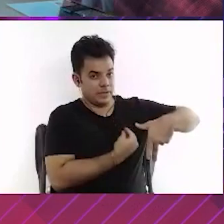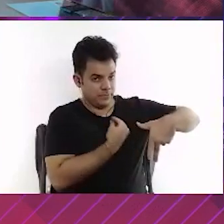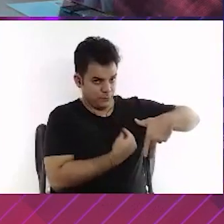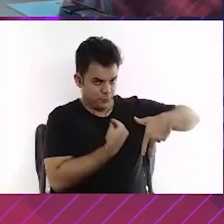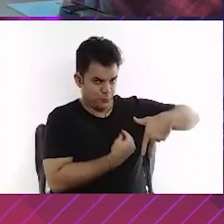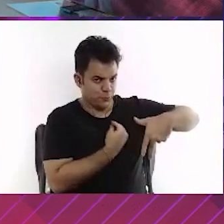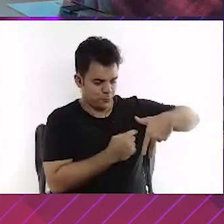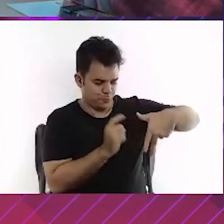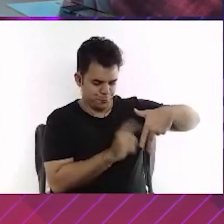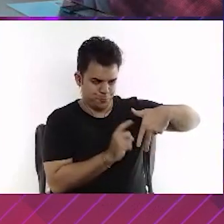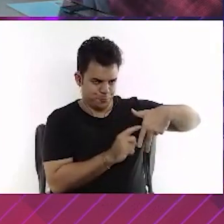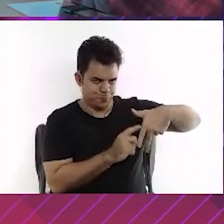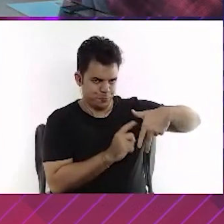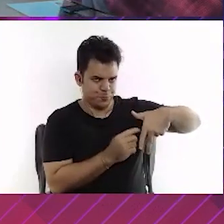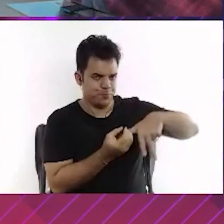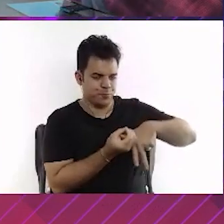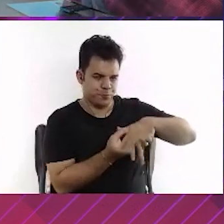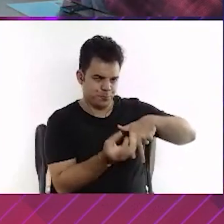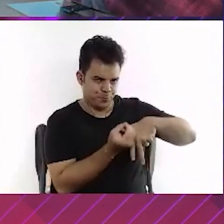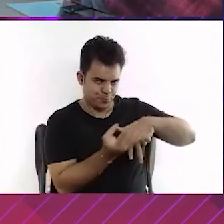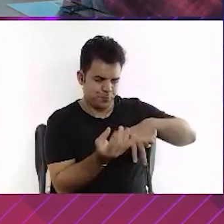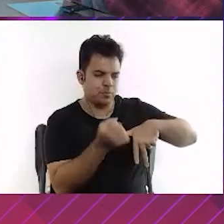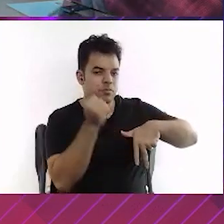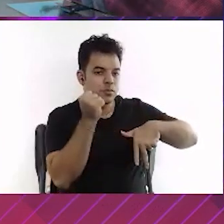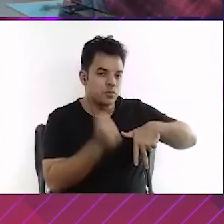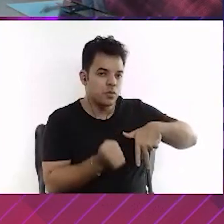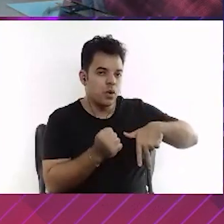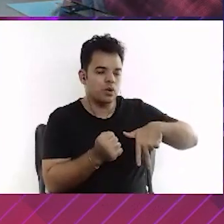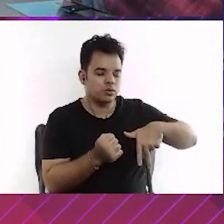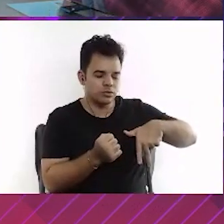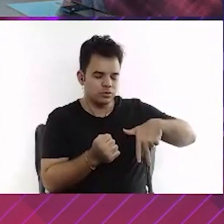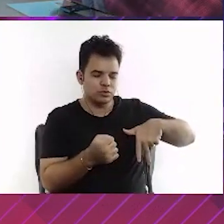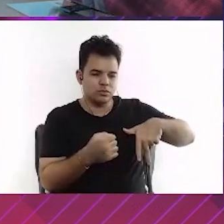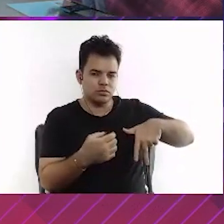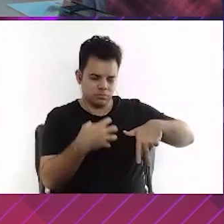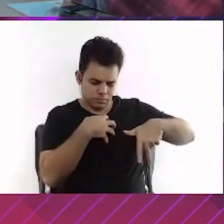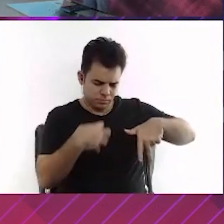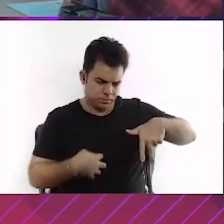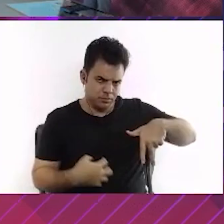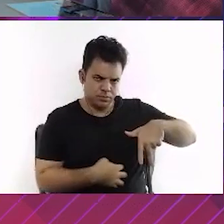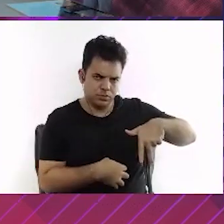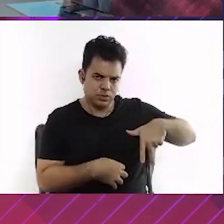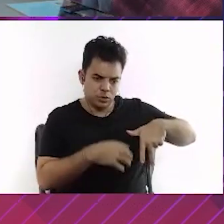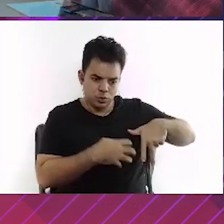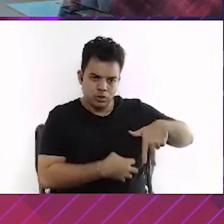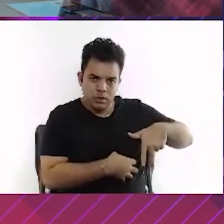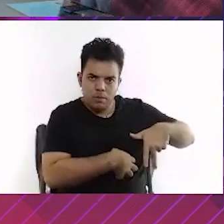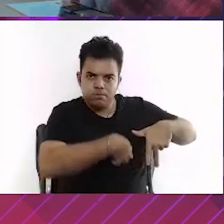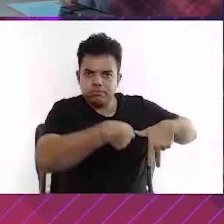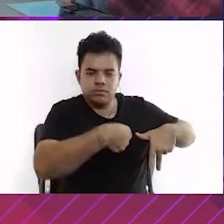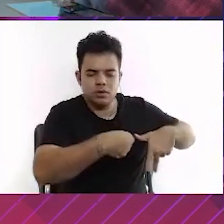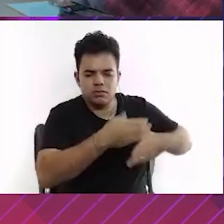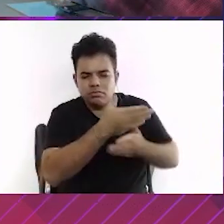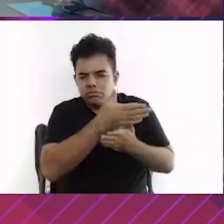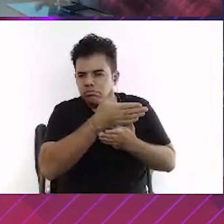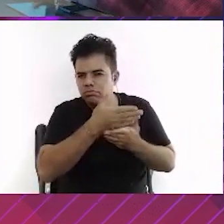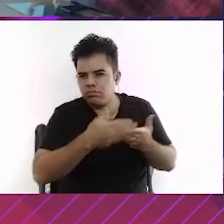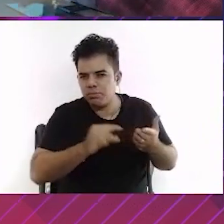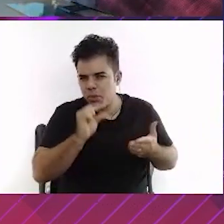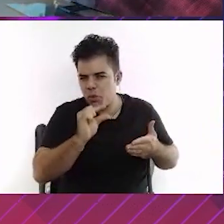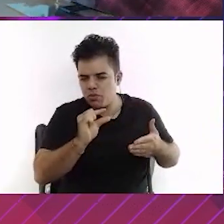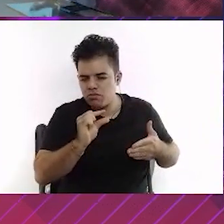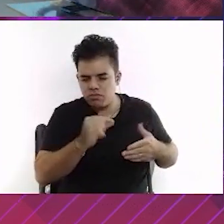são doadores que podem doar parte de órgãos, eles não podem doar um órgão completo, exceto do rim. Temos